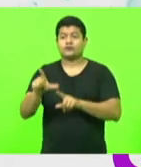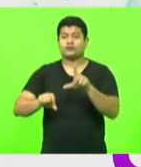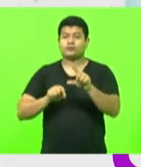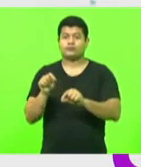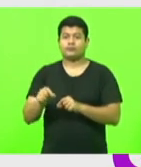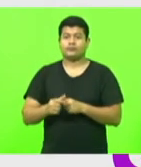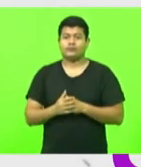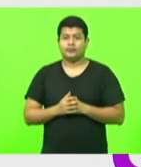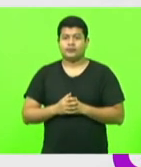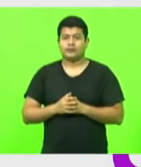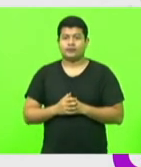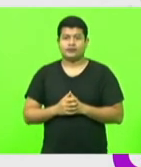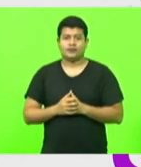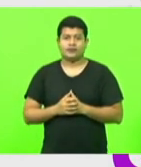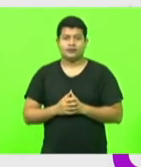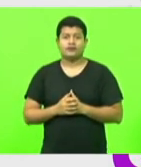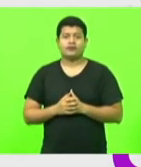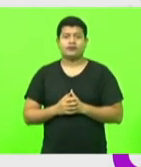a escola sorteada.